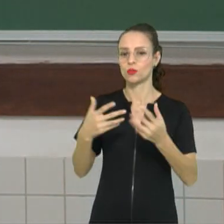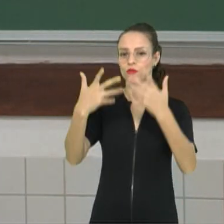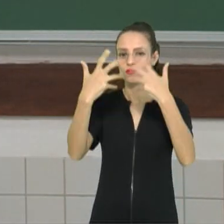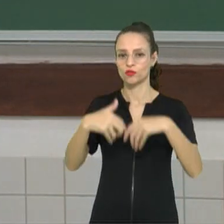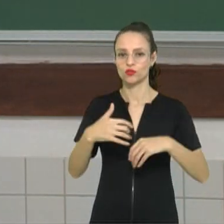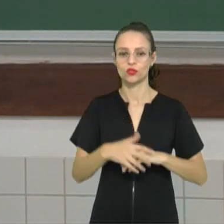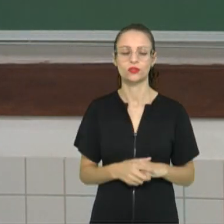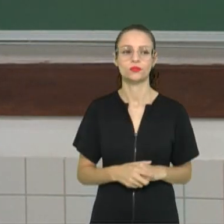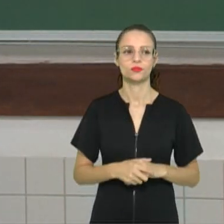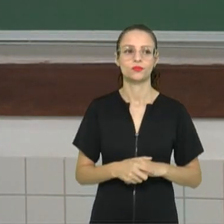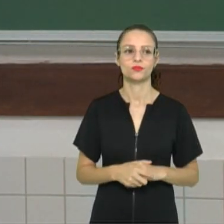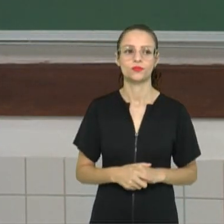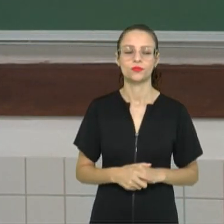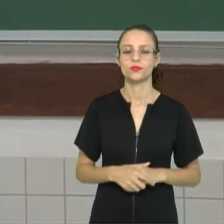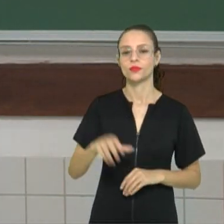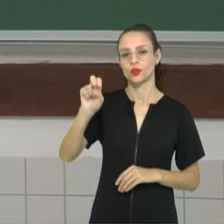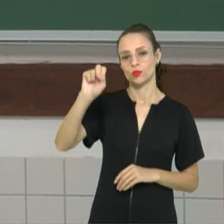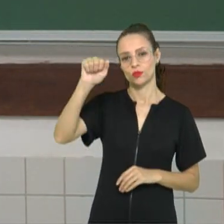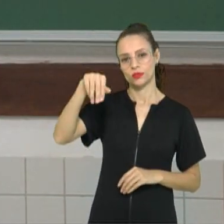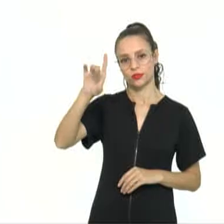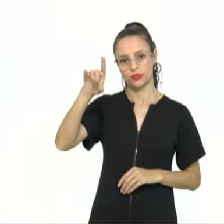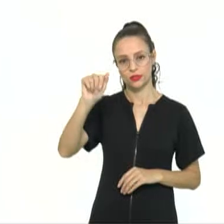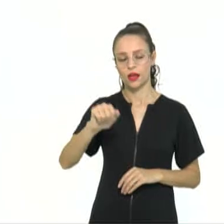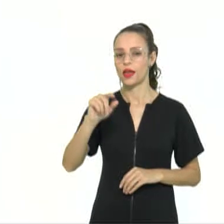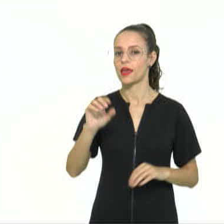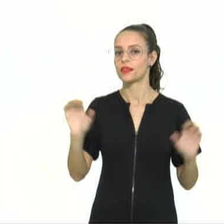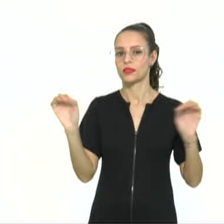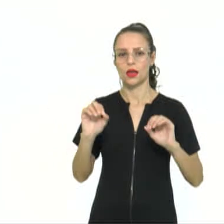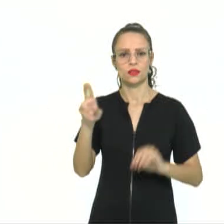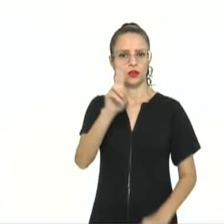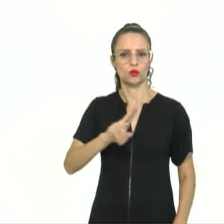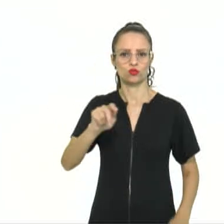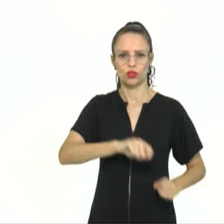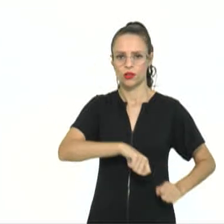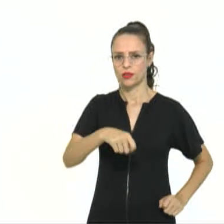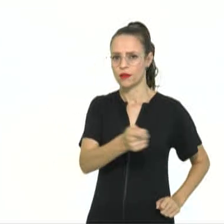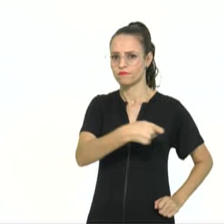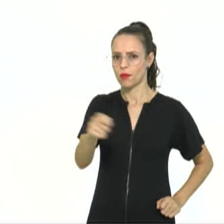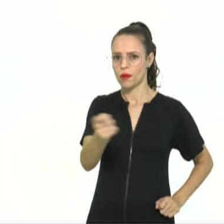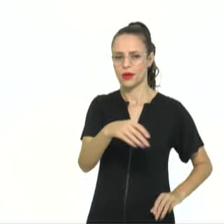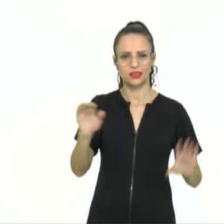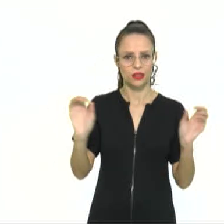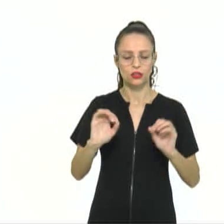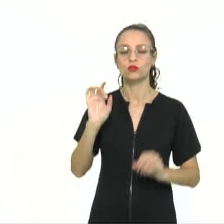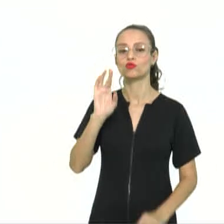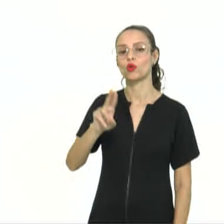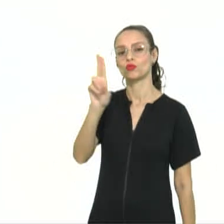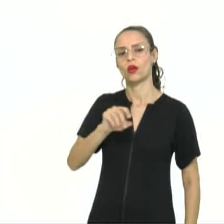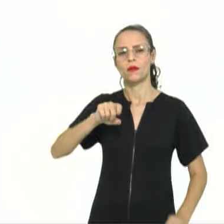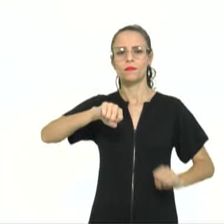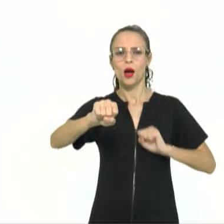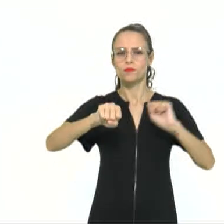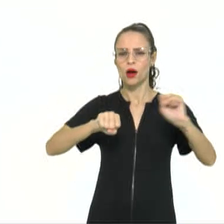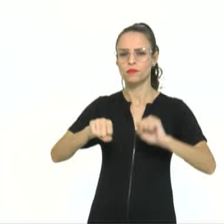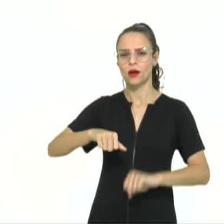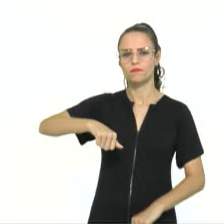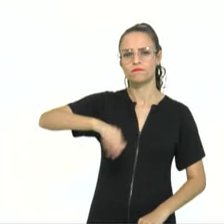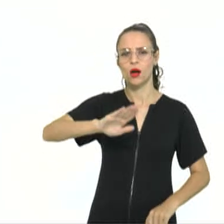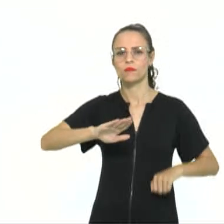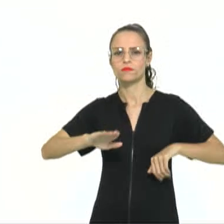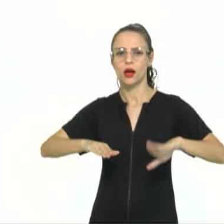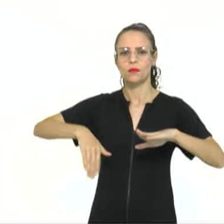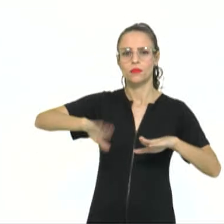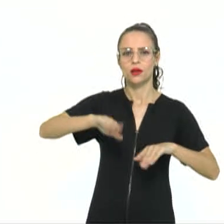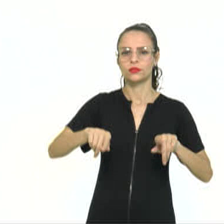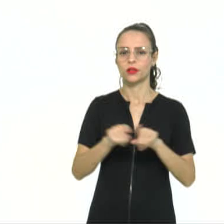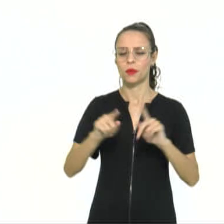nós vamos colocar aqui para vocês. Então o Sanda é um combate desarmado que utiliza de socos, chute, projeções, combate corpo a corpo e